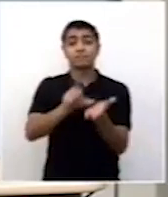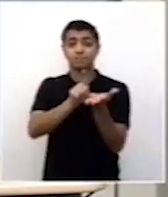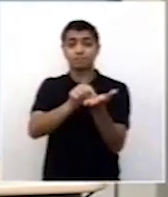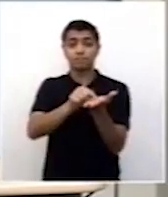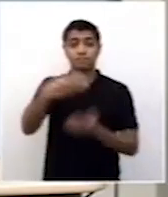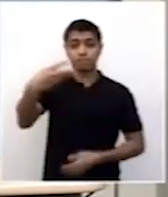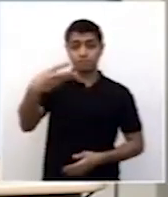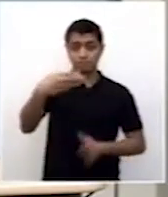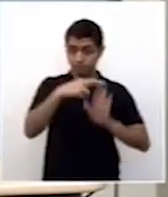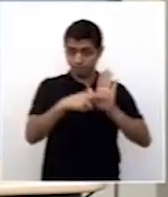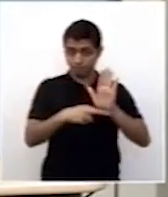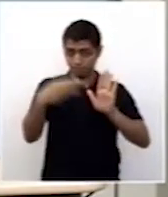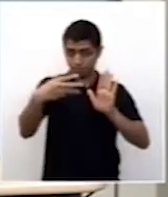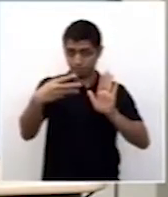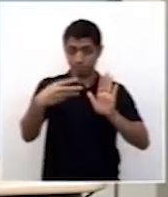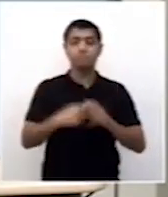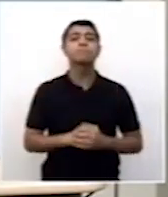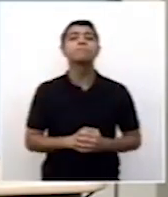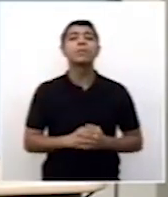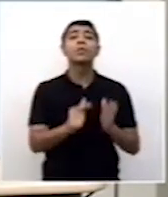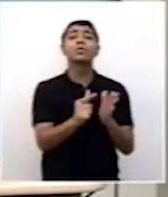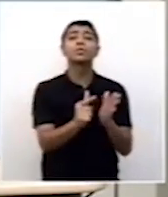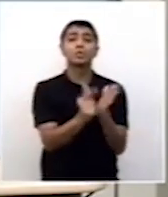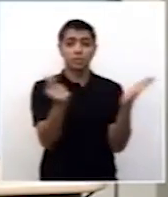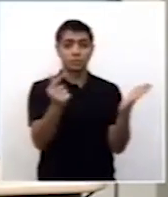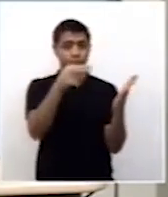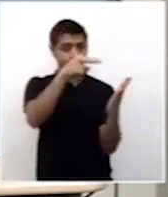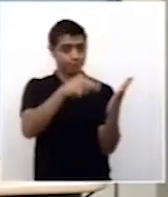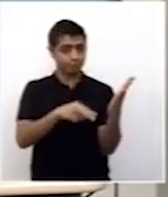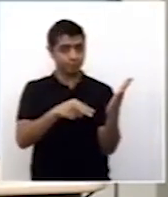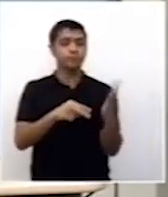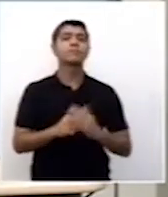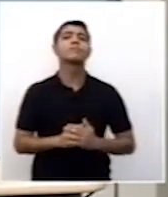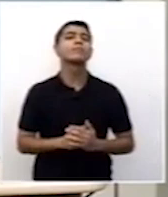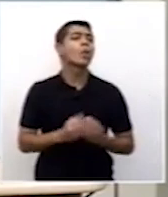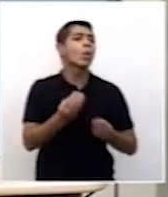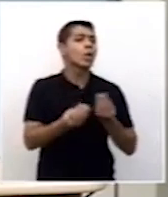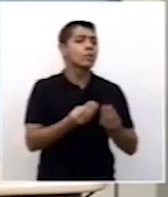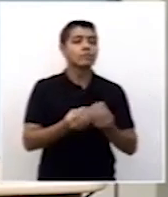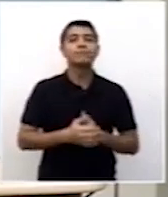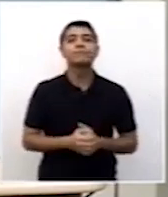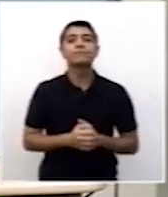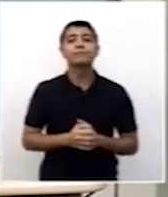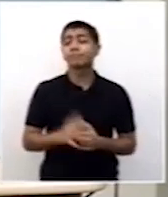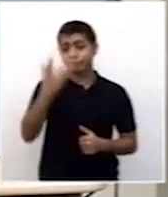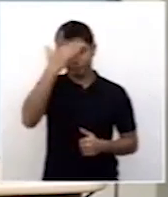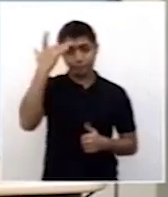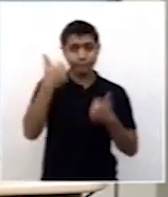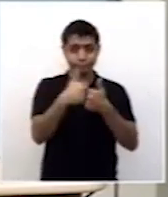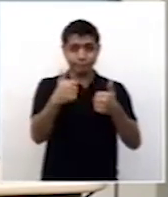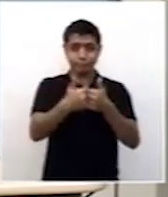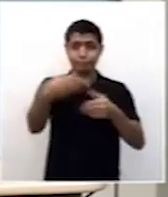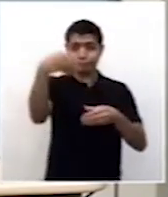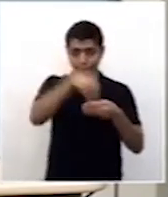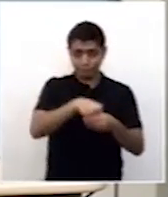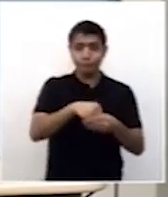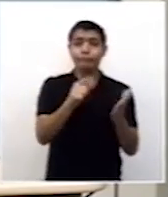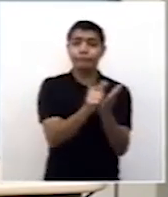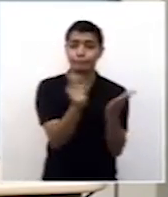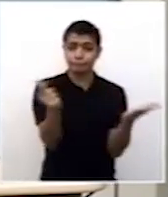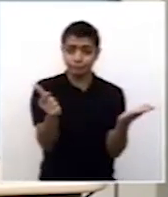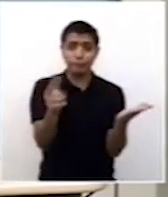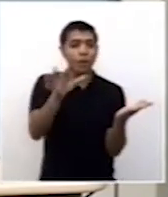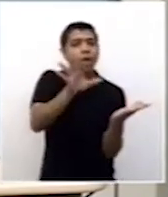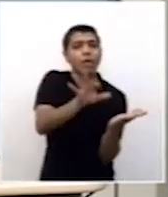Da leitura dos jornais. Cada vez que um passageiro abrir a folha que estiver lendo, terá o cuidado de